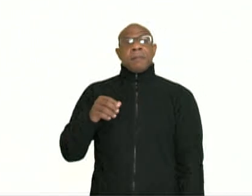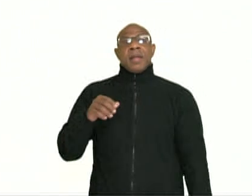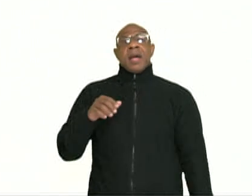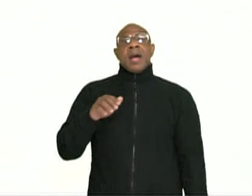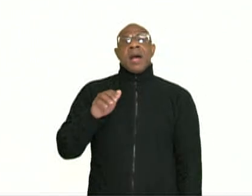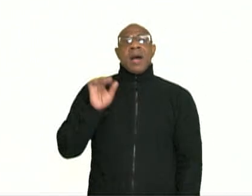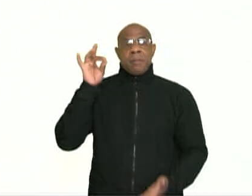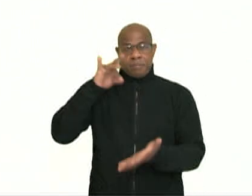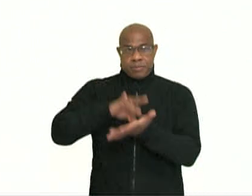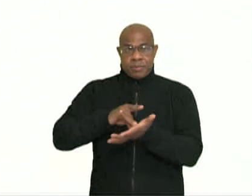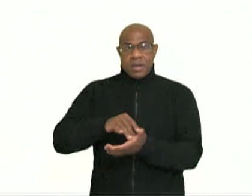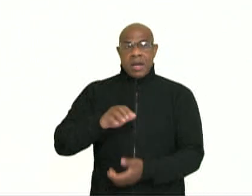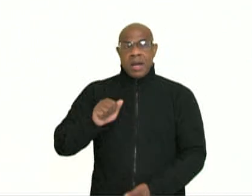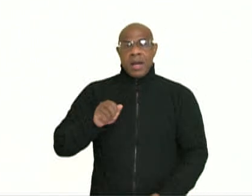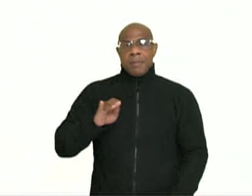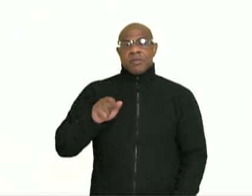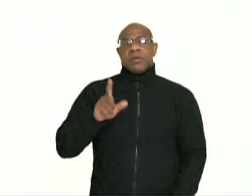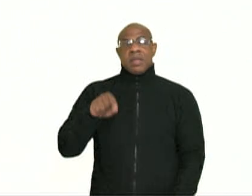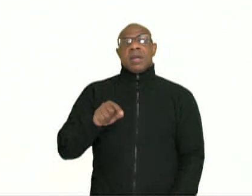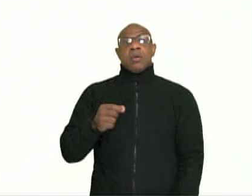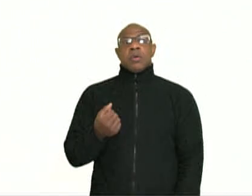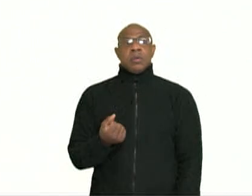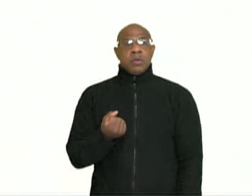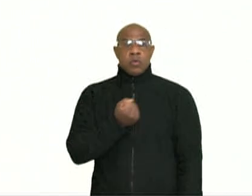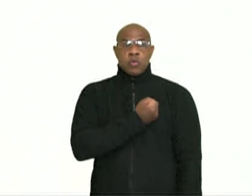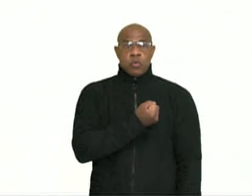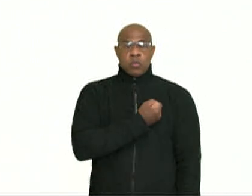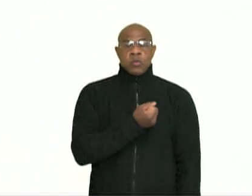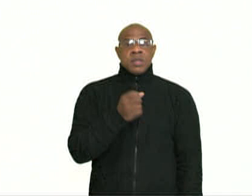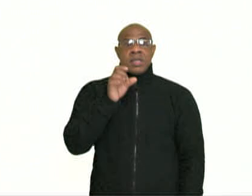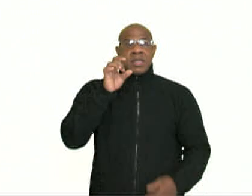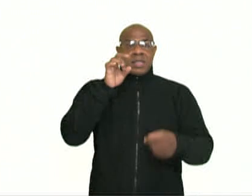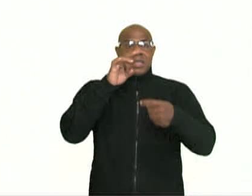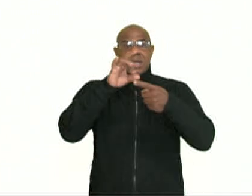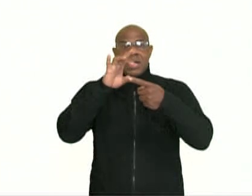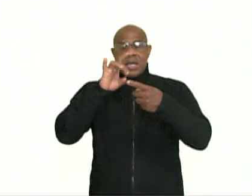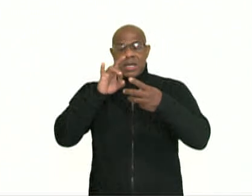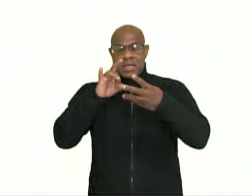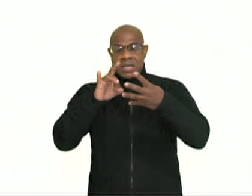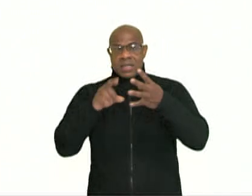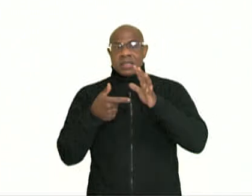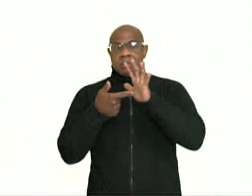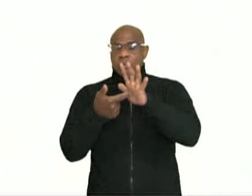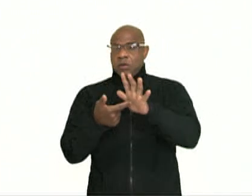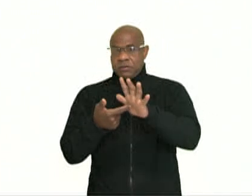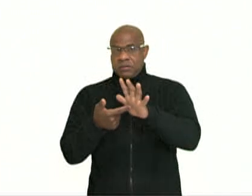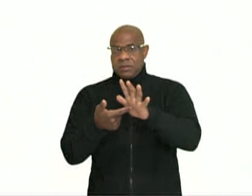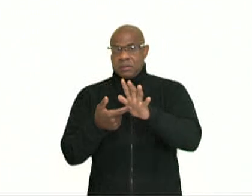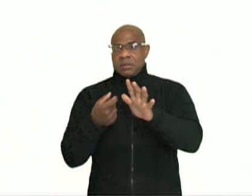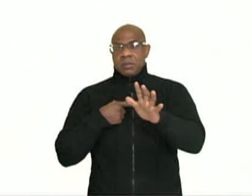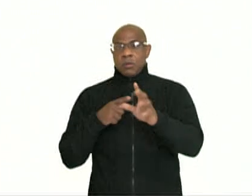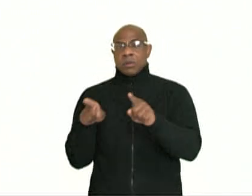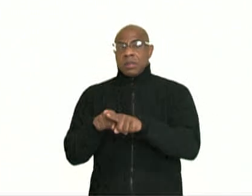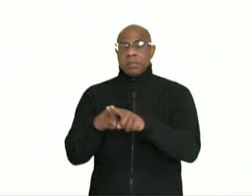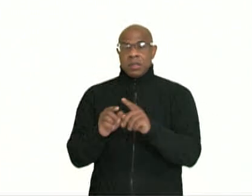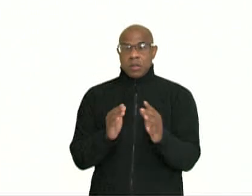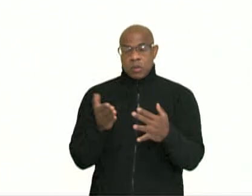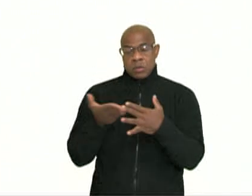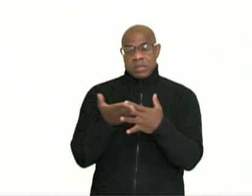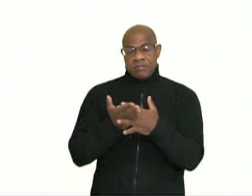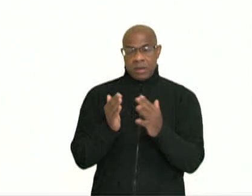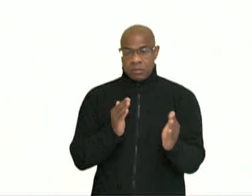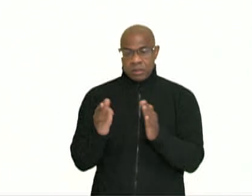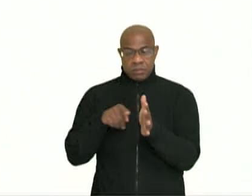Frequência absoluta é exatamente o número de vezes que cada elemento apareceu na amostra ou o intervalo da amostra,